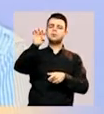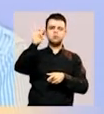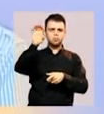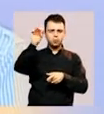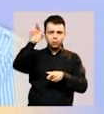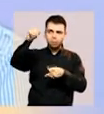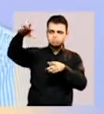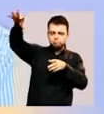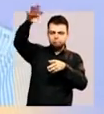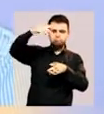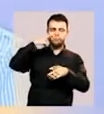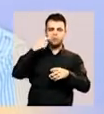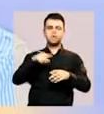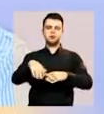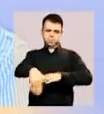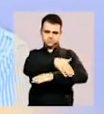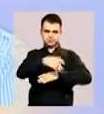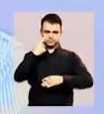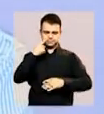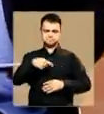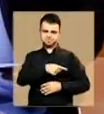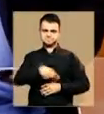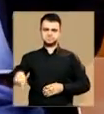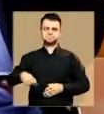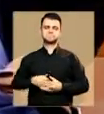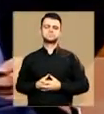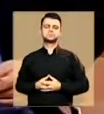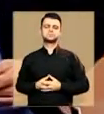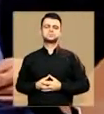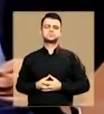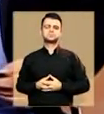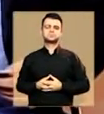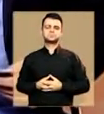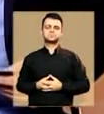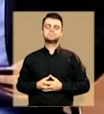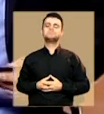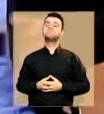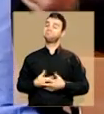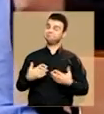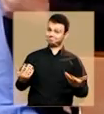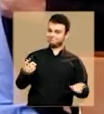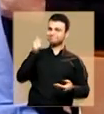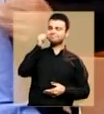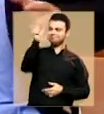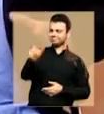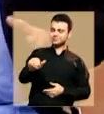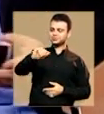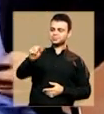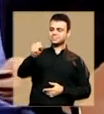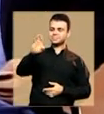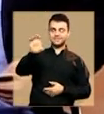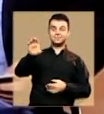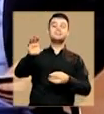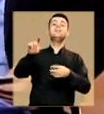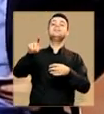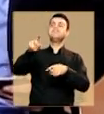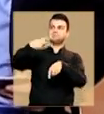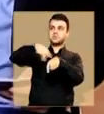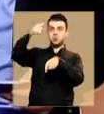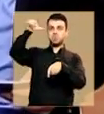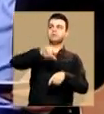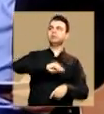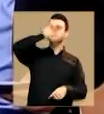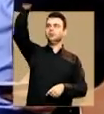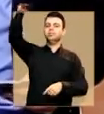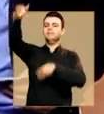rua Angelino Caselli, número 28. É isso aí. Vivian, como disse a Josiane, eu cheguei tô saindo outro. Programa